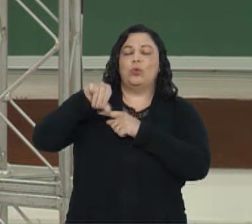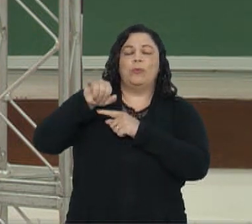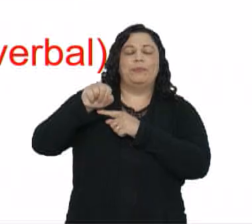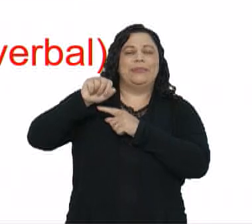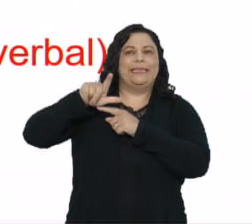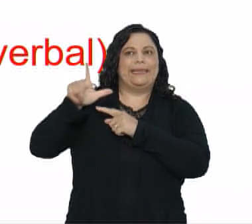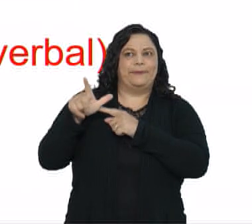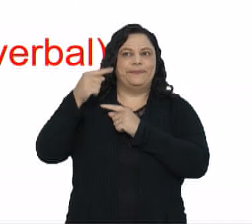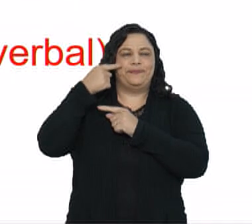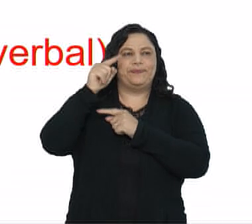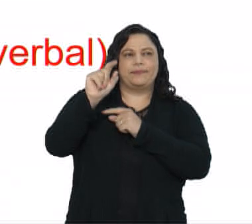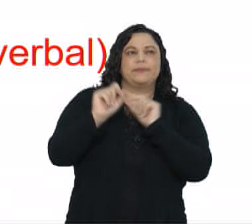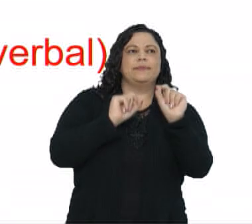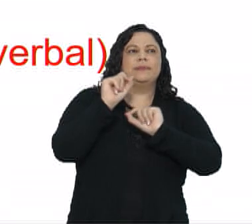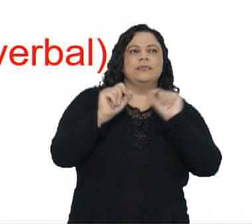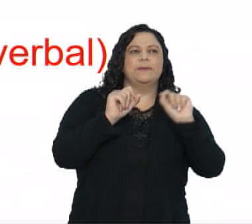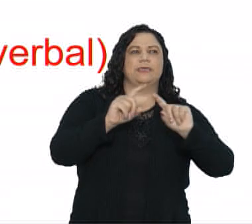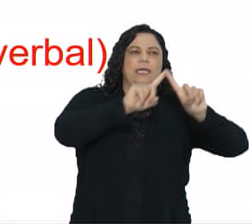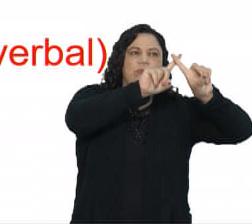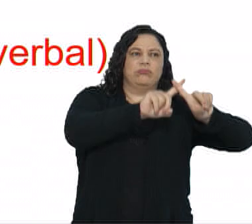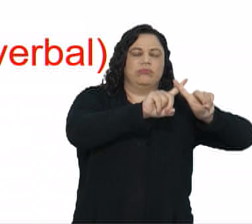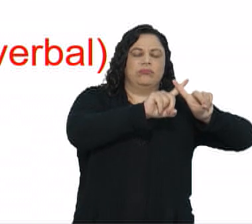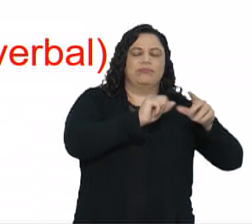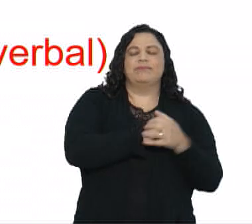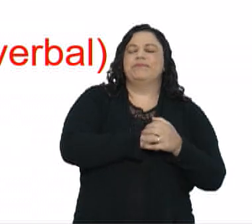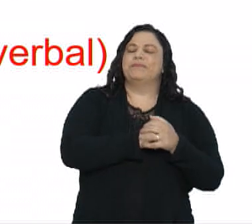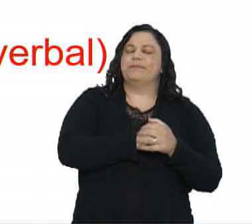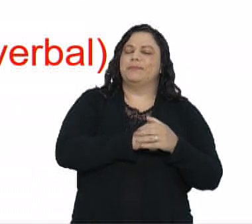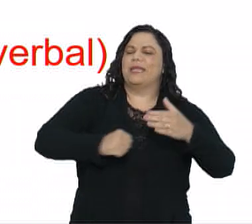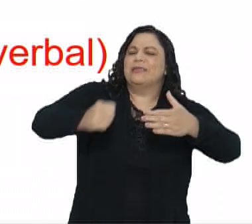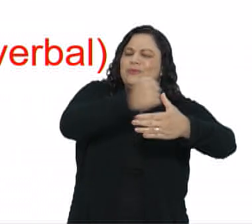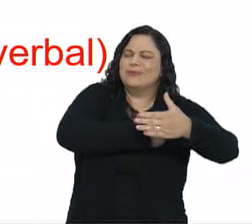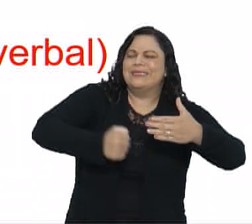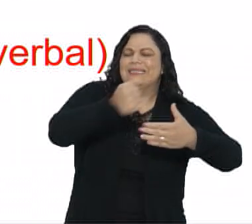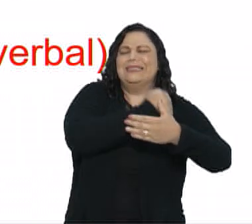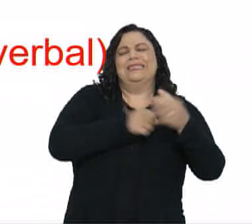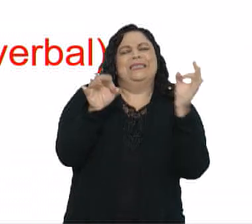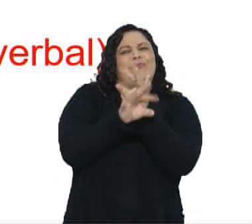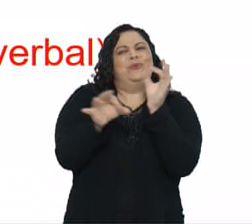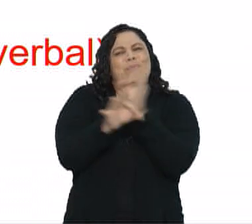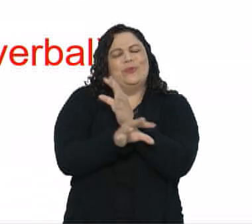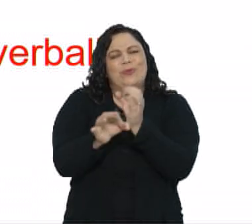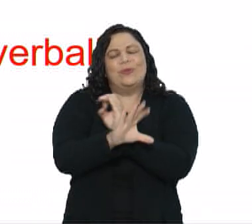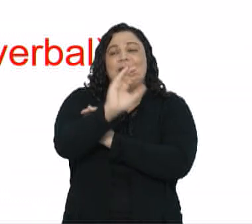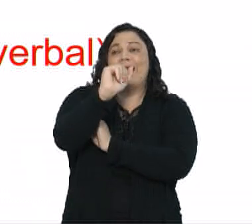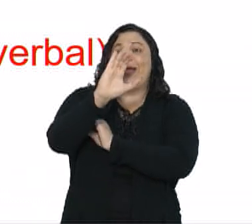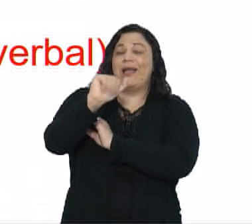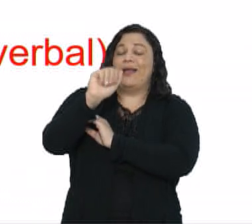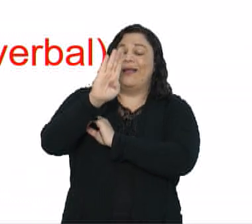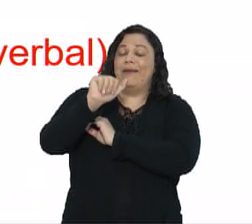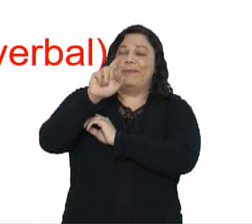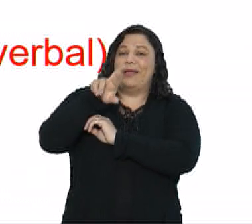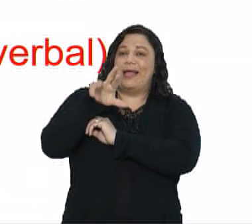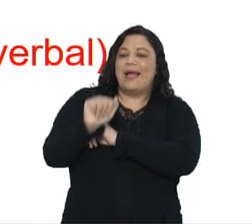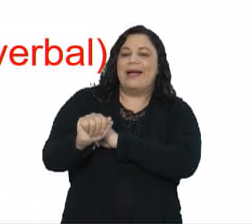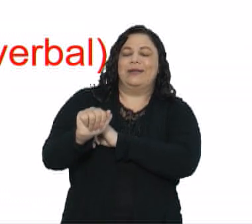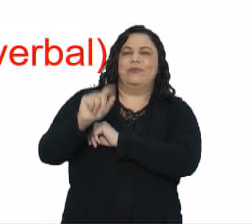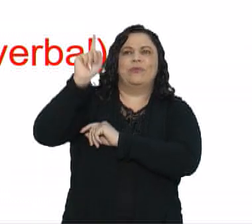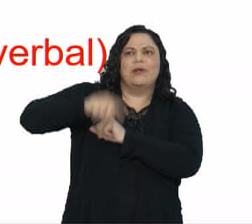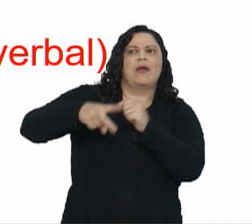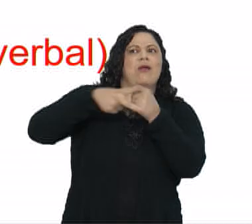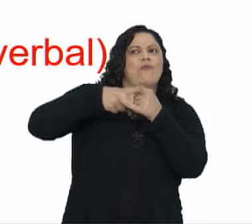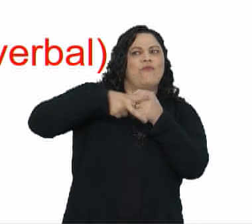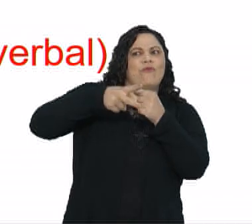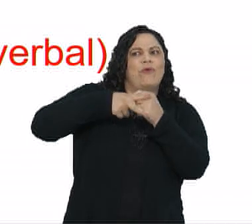as merendeiras acabaram o trabalho cansadas. Então, acabaram é um verbo de ação e cansada é